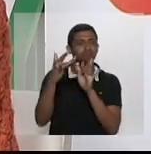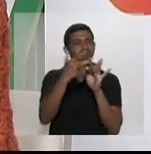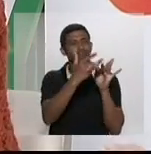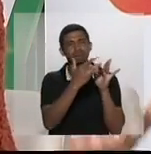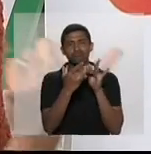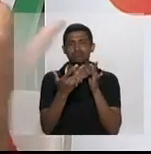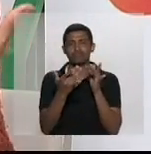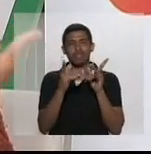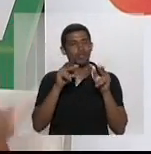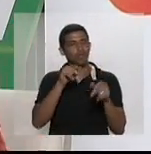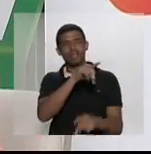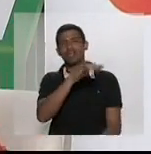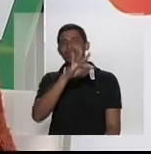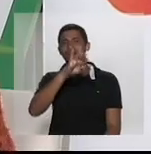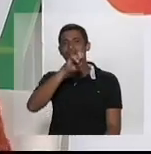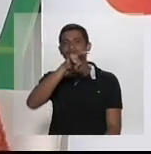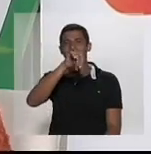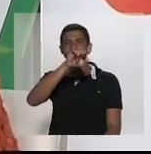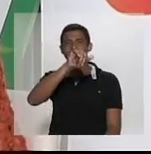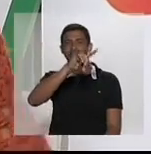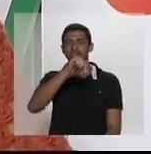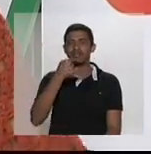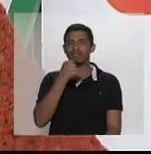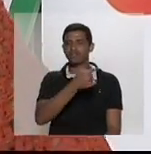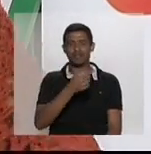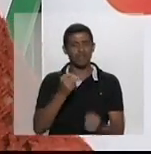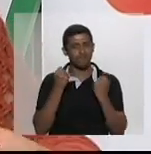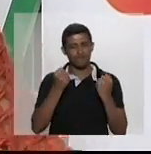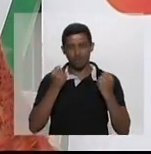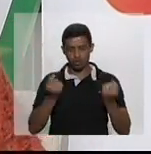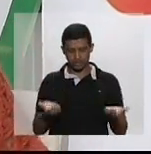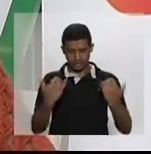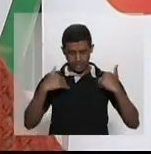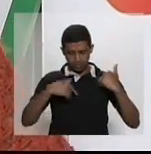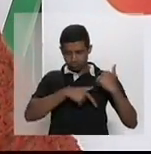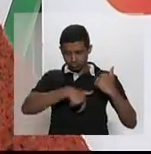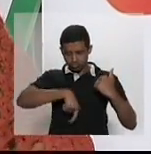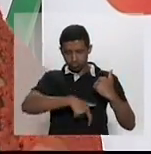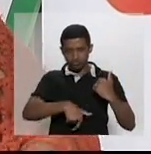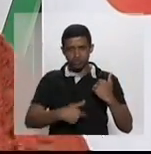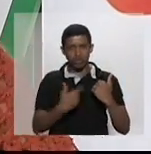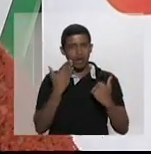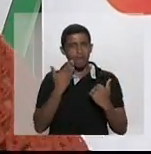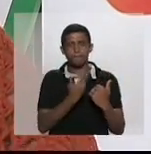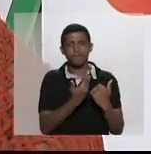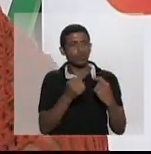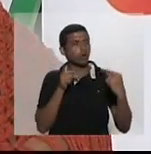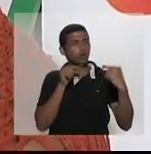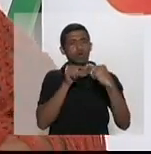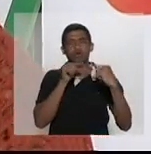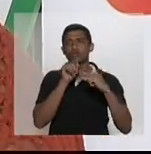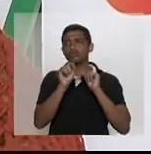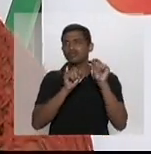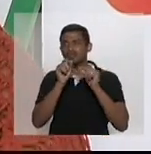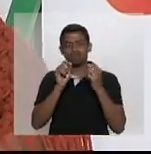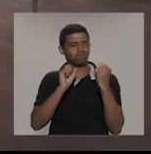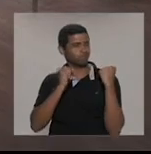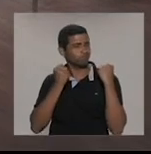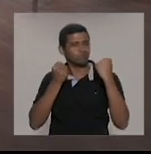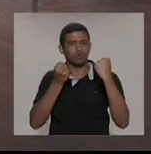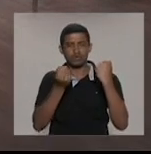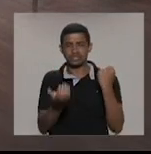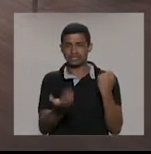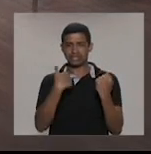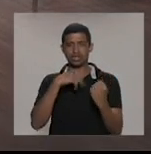natureza. Quando a Fernanda fala dessa força que vem do útero, ela relaciona muito essa força que vem, né,